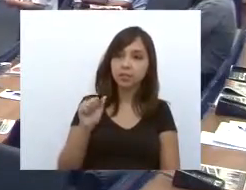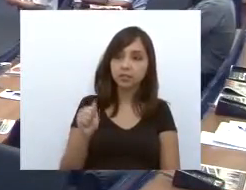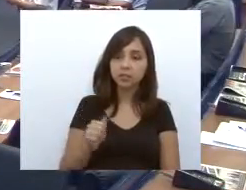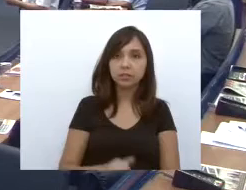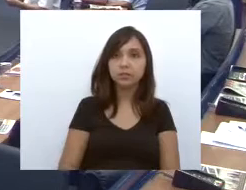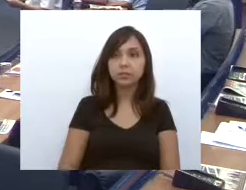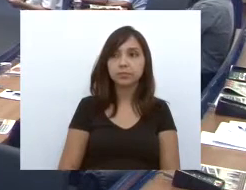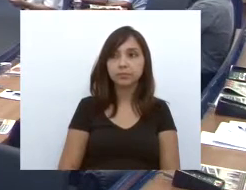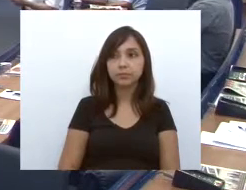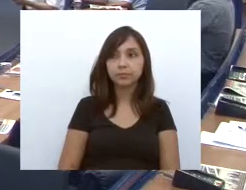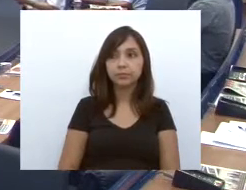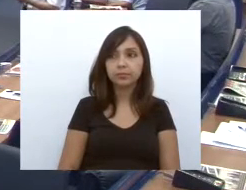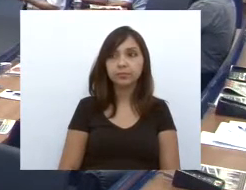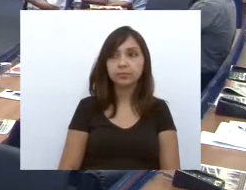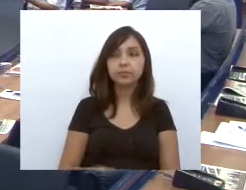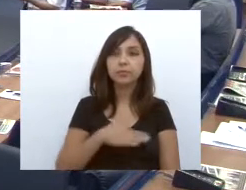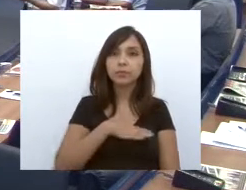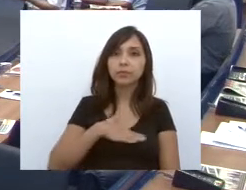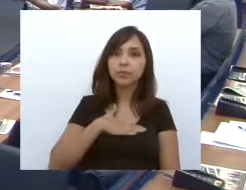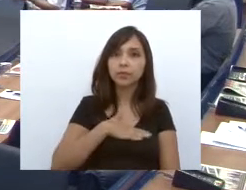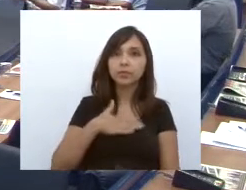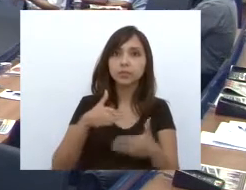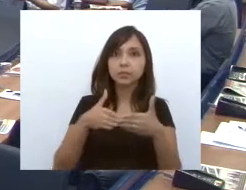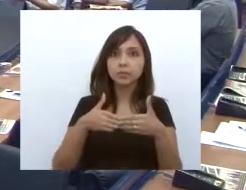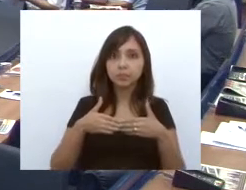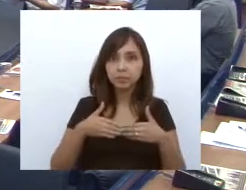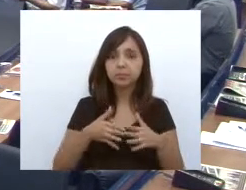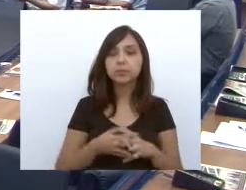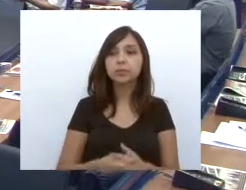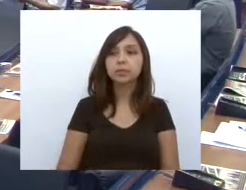presidente, eu gostaria de pedir